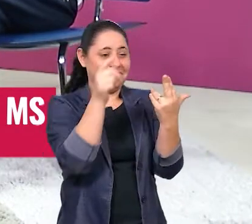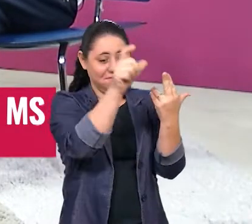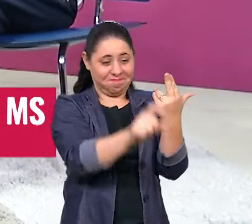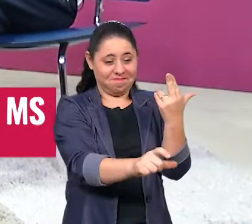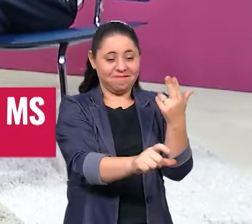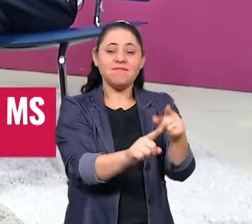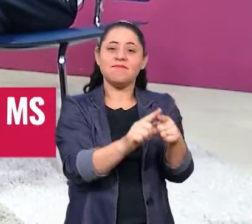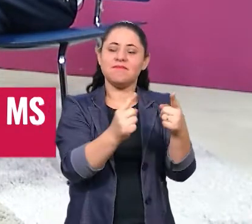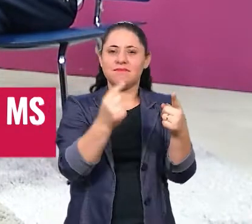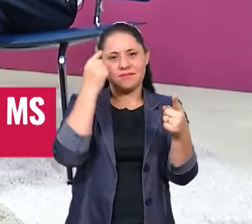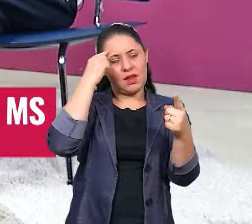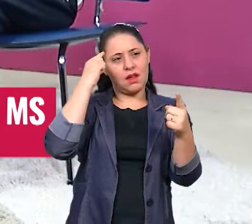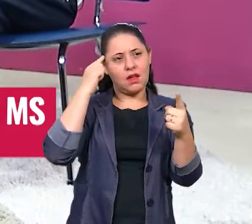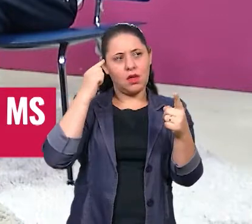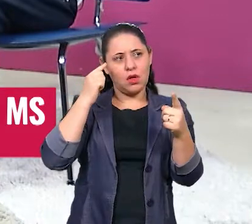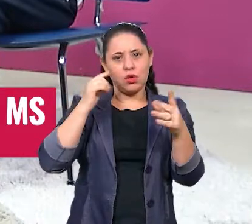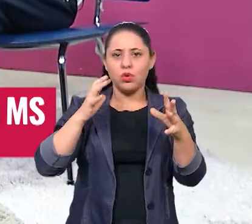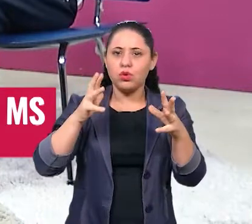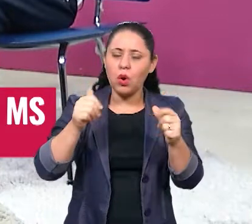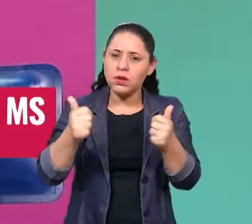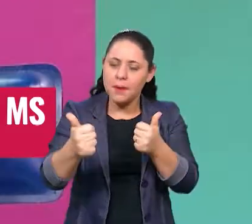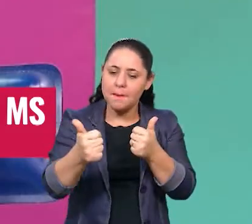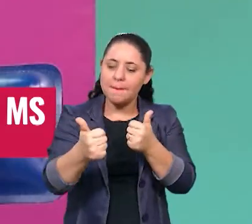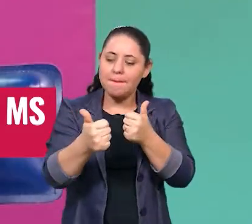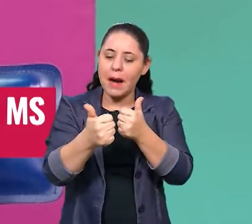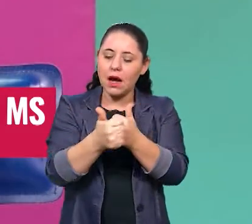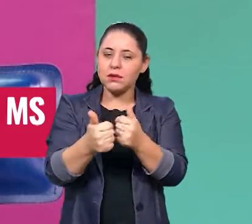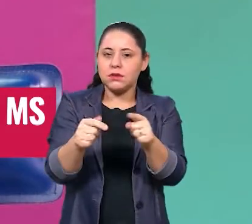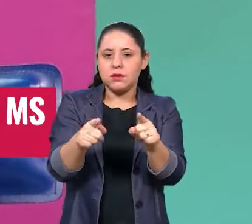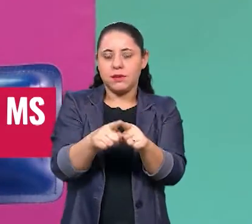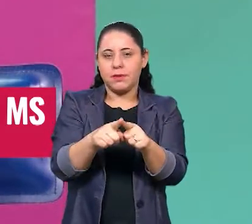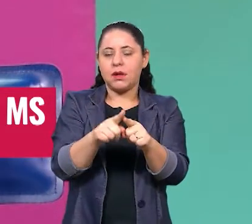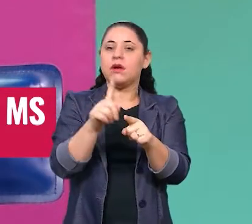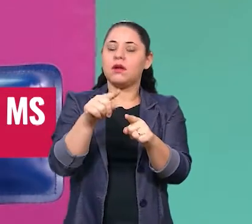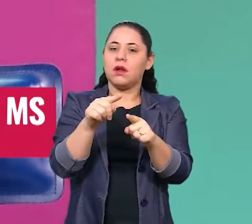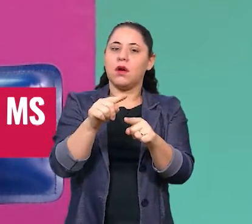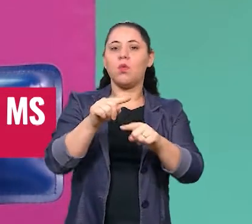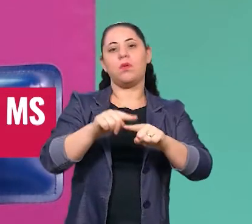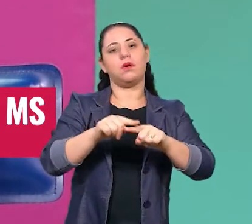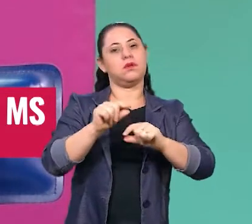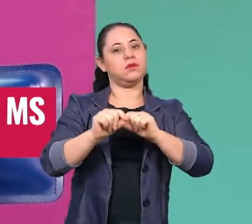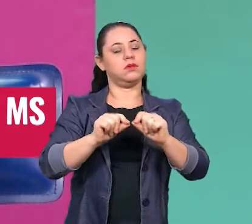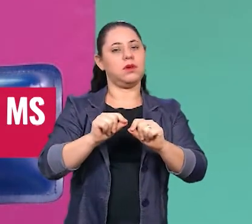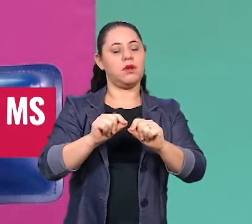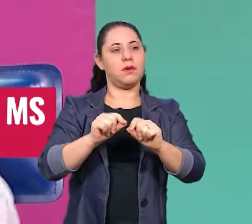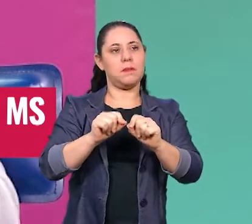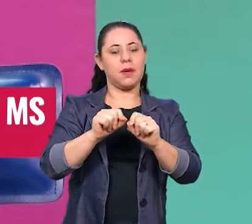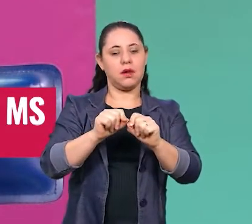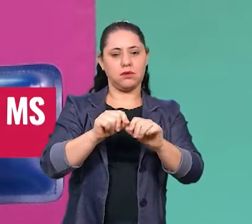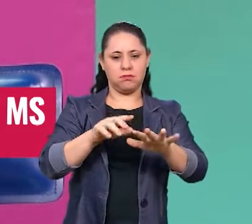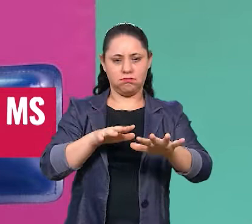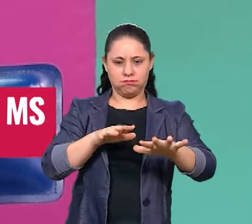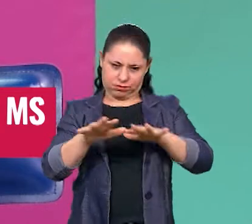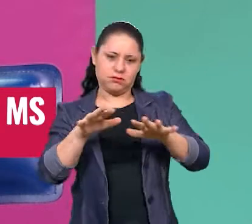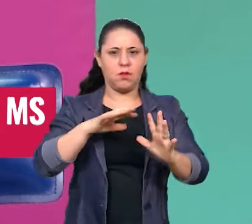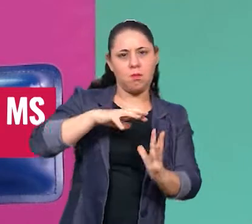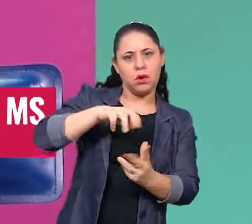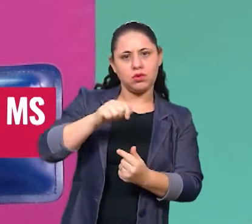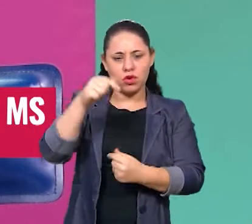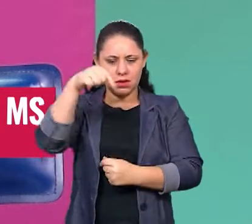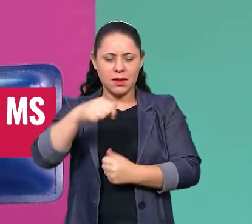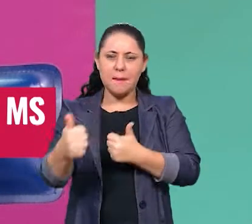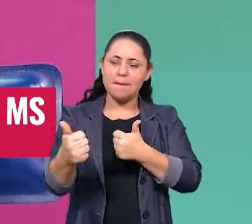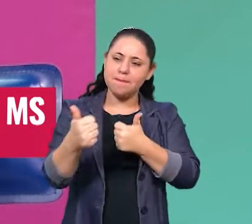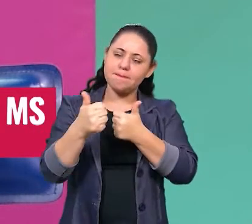Então assim, eu acho que colocou todos nós numa condição de aproximação, que também é um fato que sacudiu o mundo para dizer,